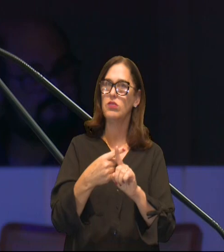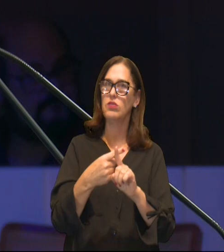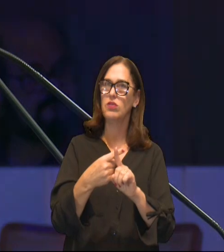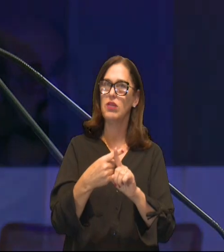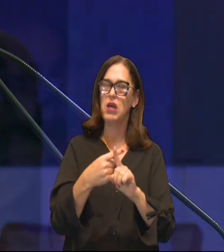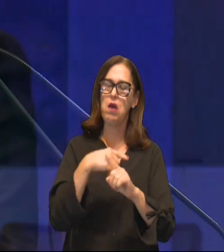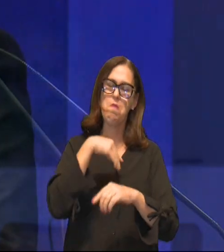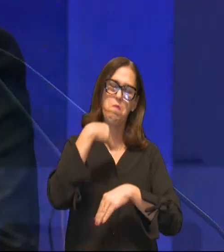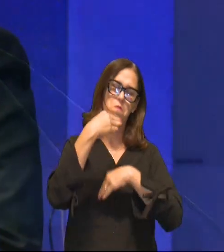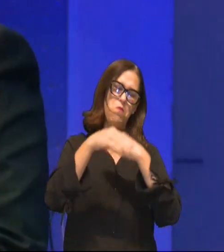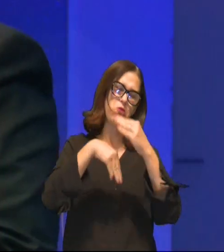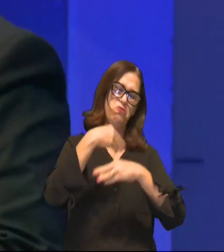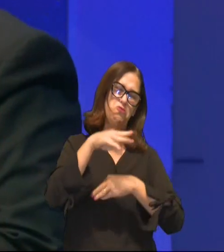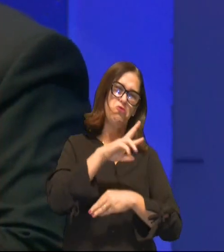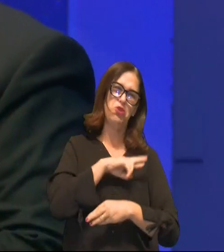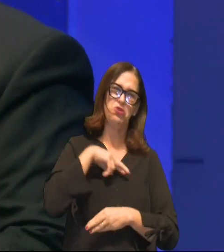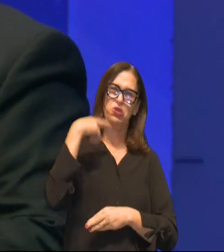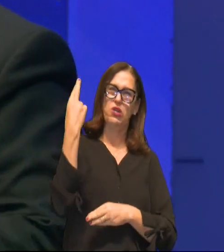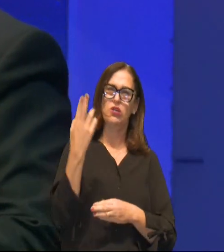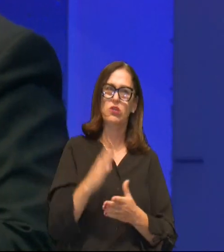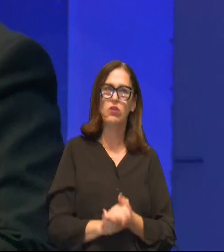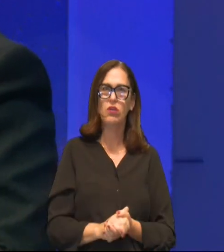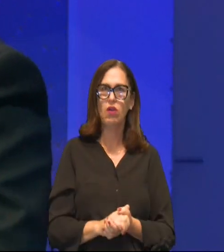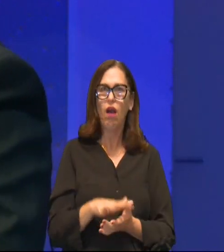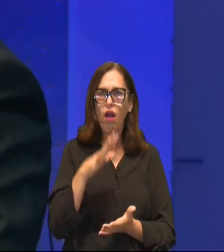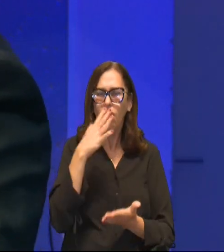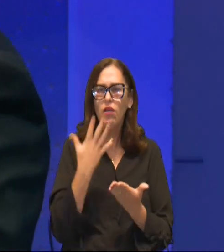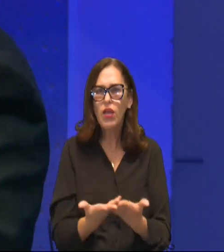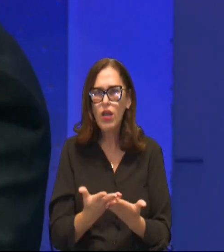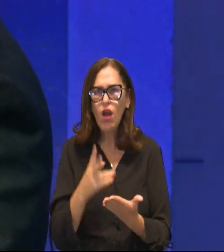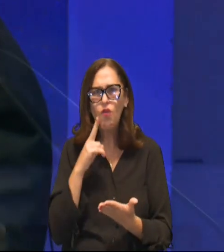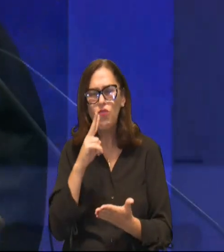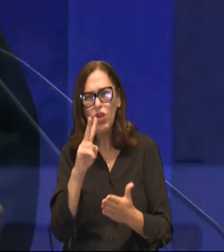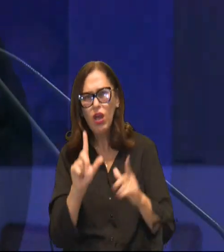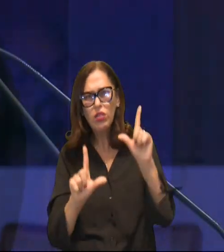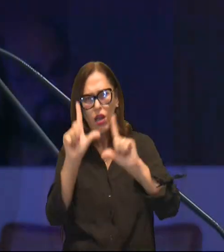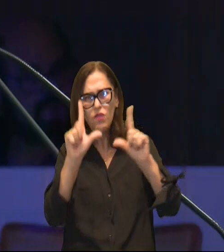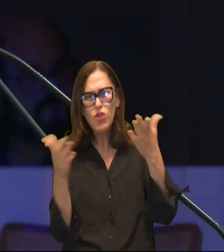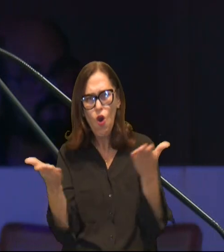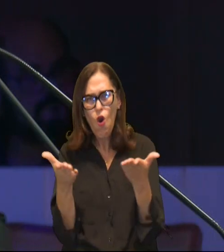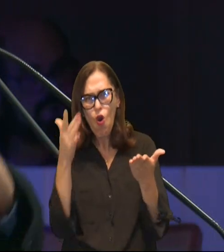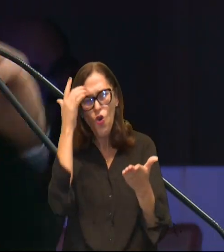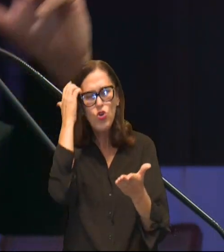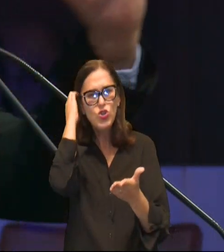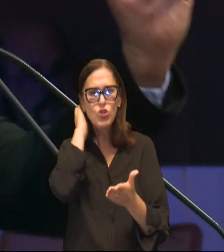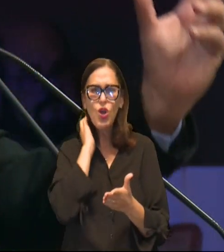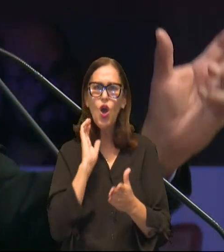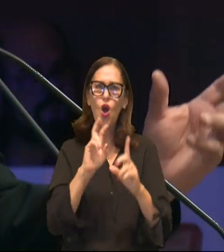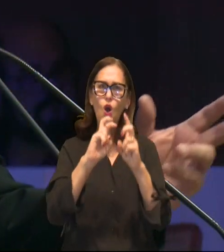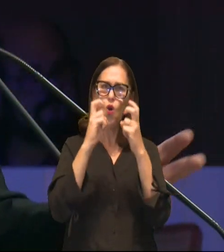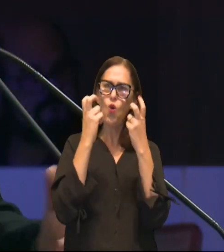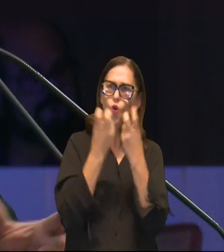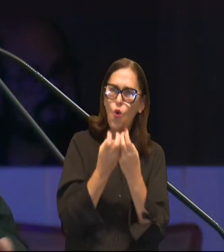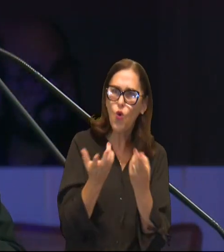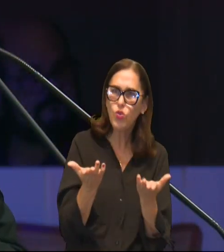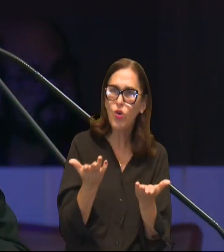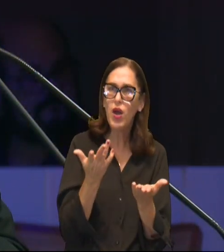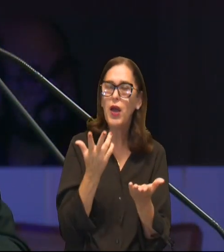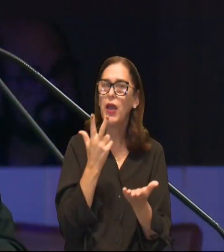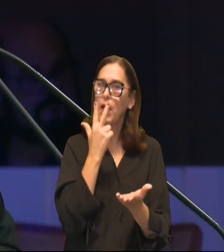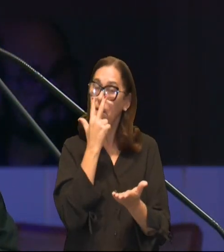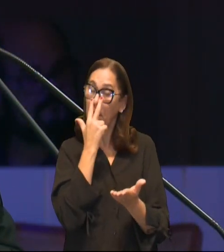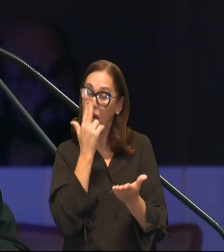sincretismo religioso. É incrível quando ligamos a nossa televisão hoje para assistirmos cultos ditos e chamados